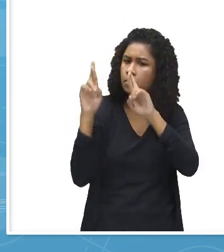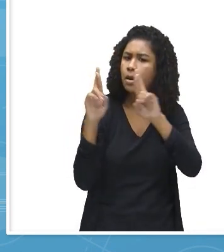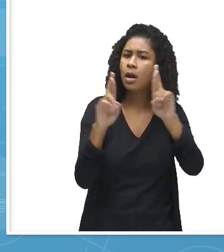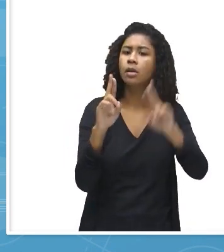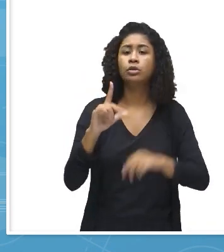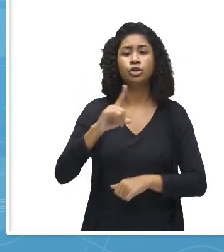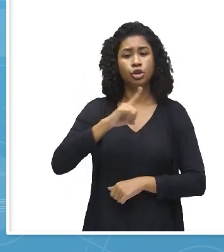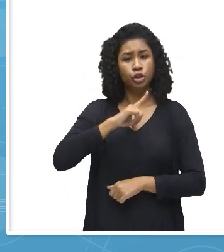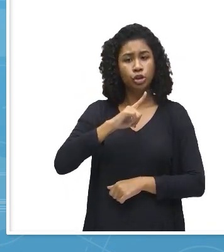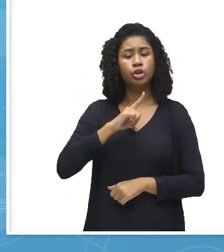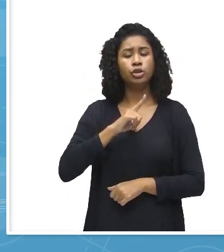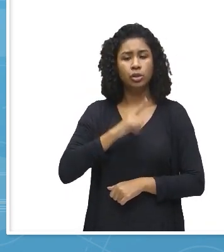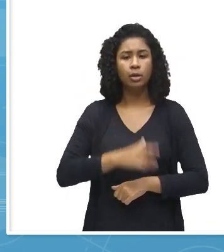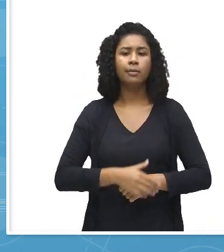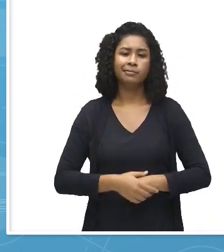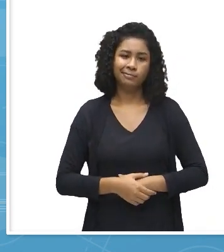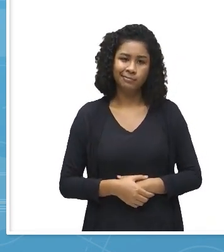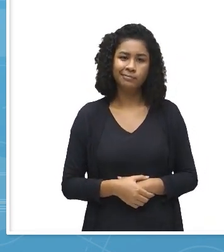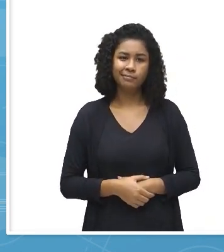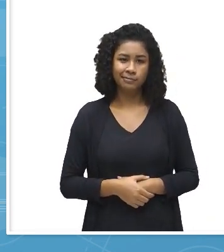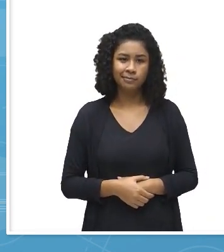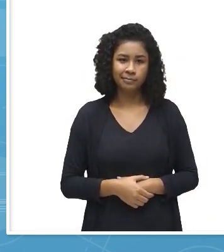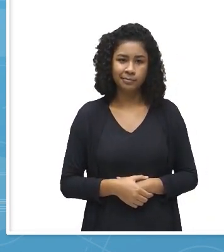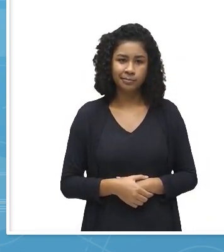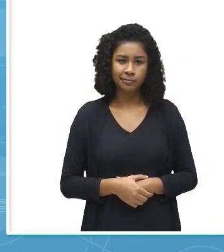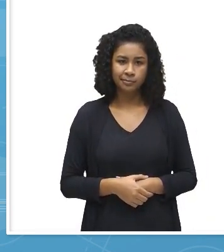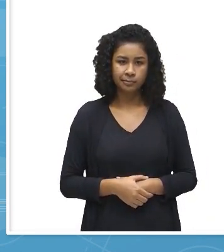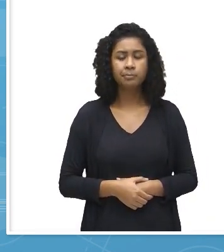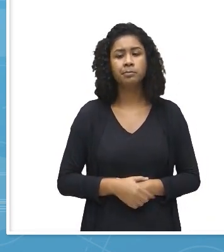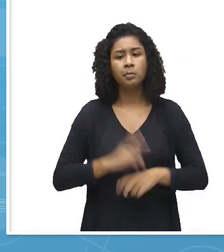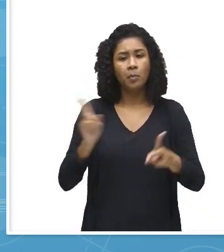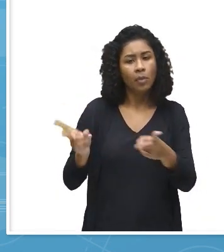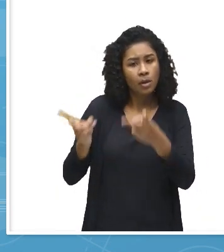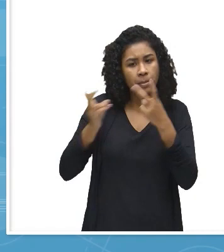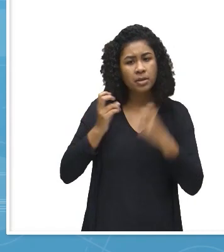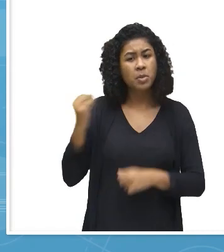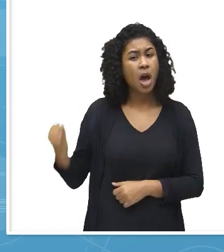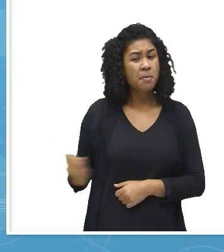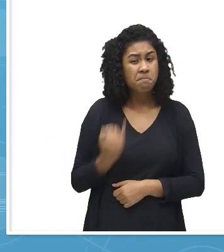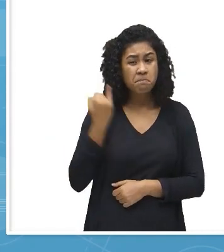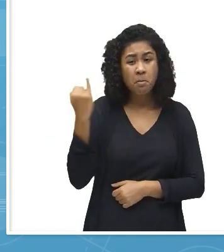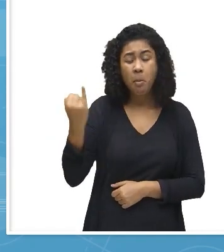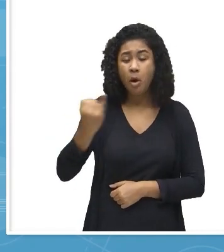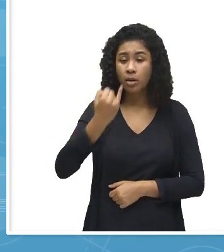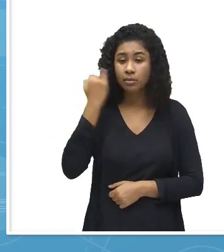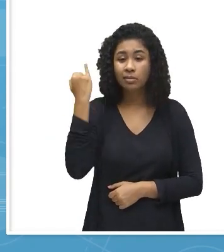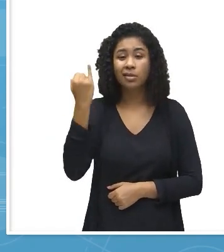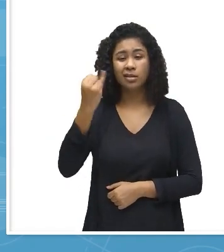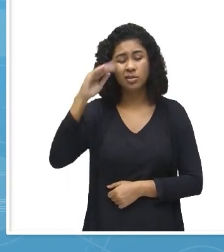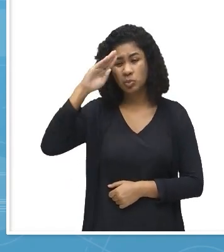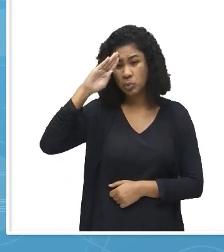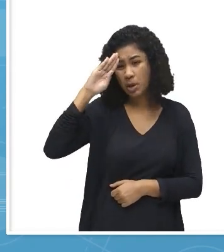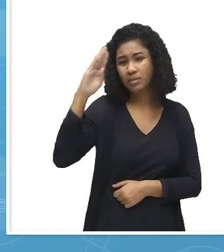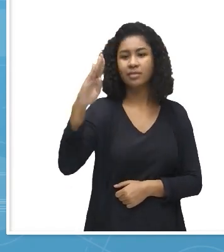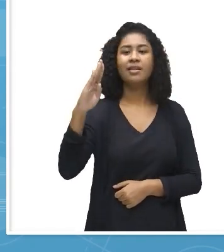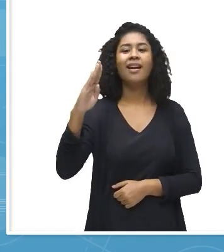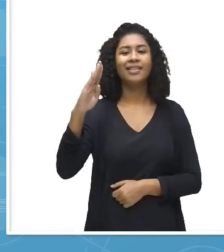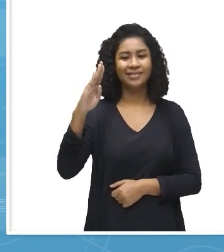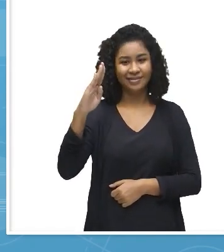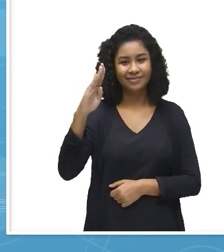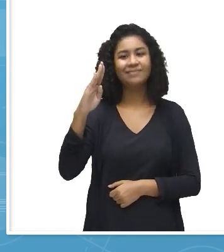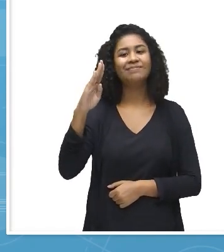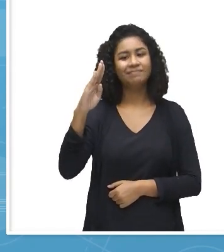esses guerreiros. Então eles tinham ali, né, para ver a importância que tinha a parte militar para ele. Né? Então eles tinham